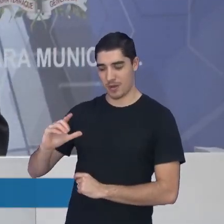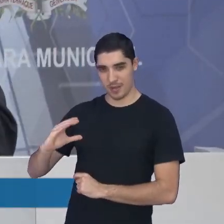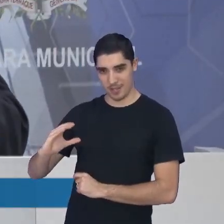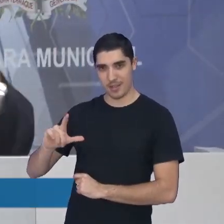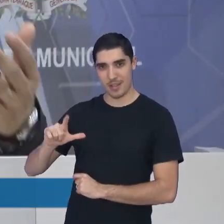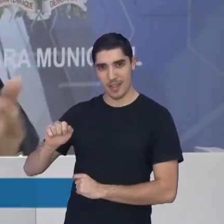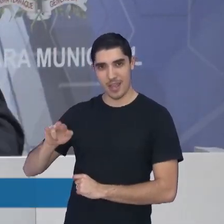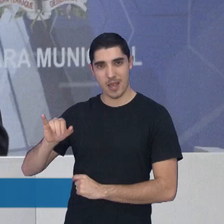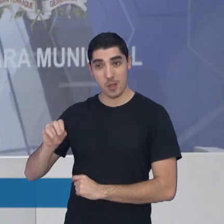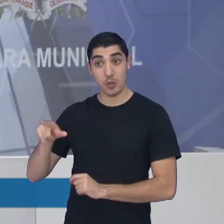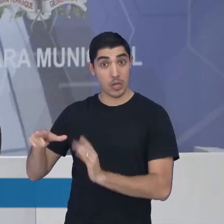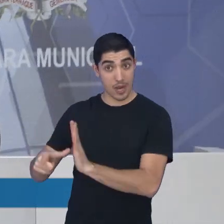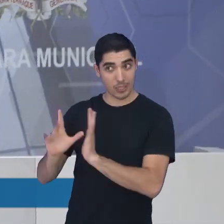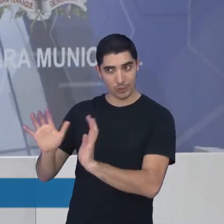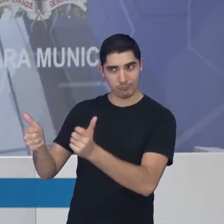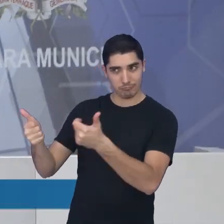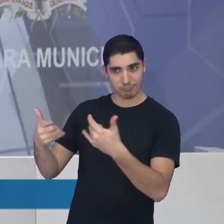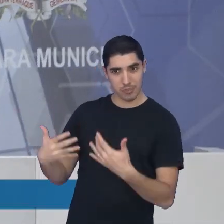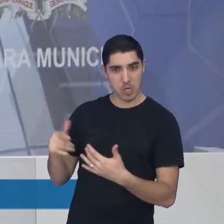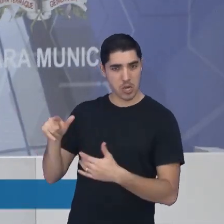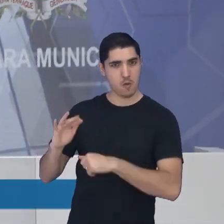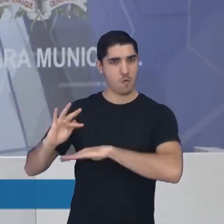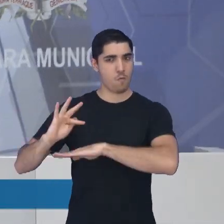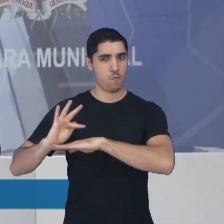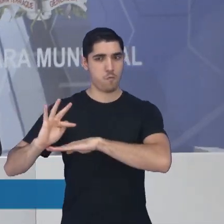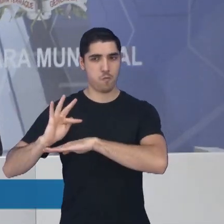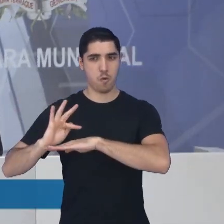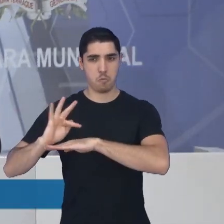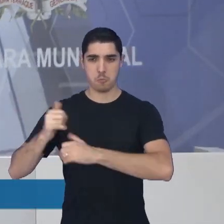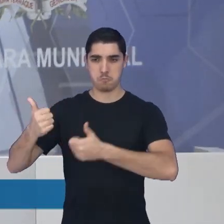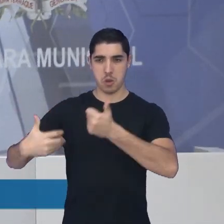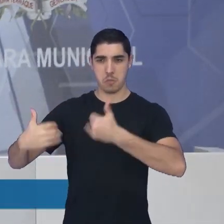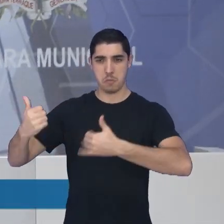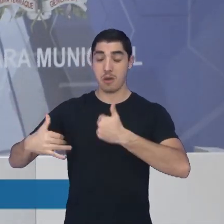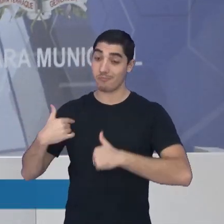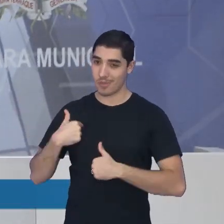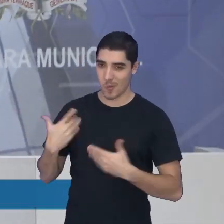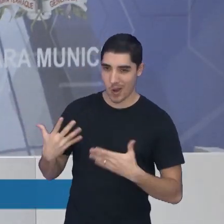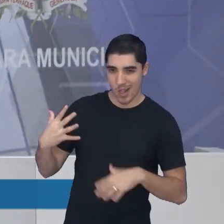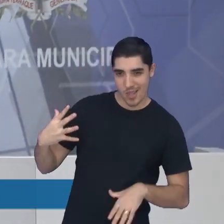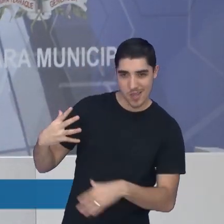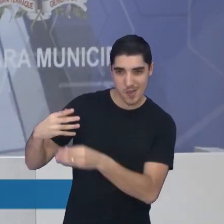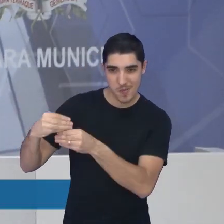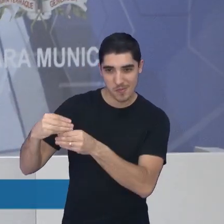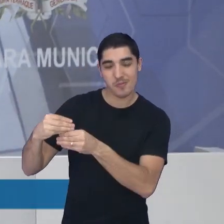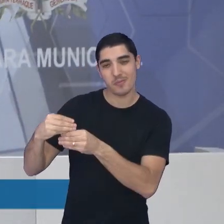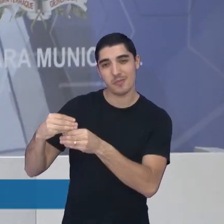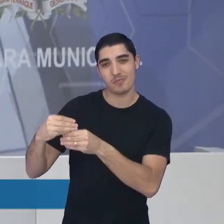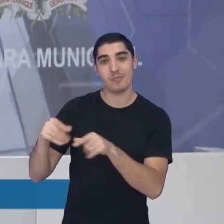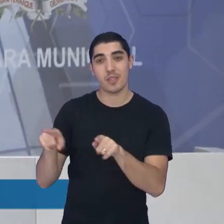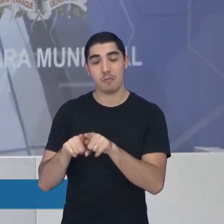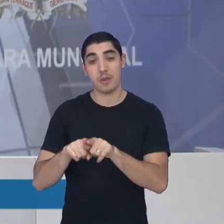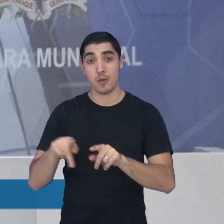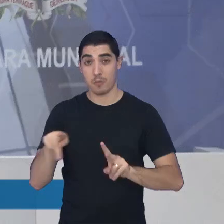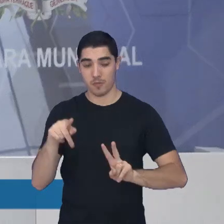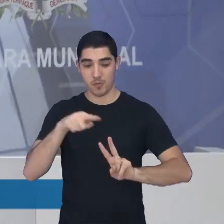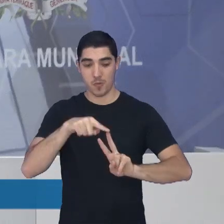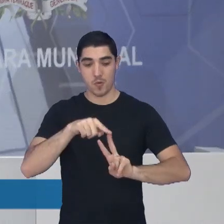que já fez a introdução formal, aproveitar-me das palavras do professor